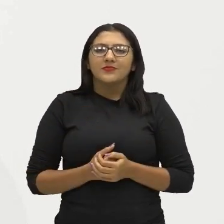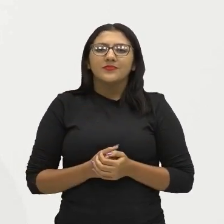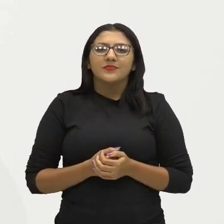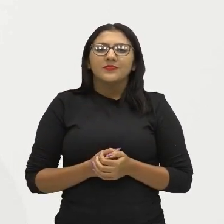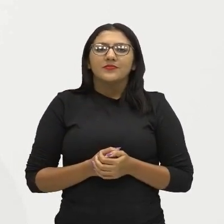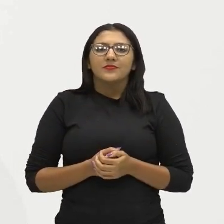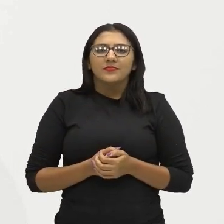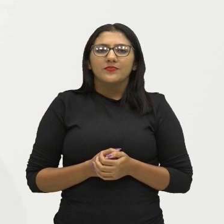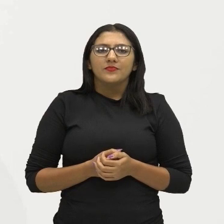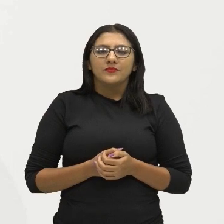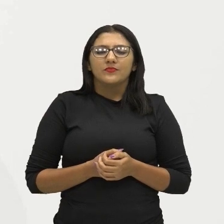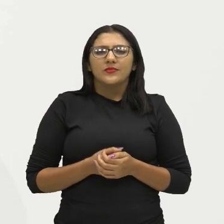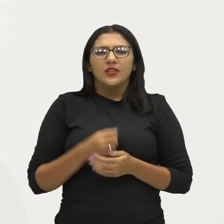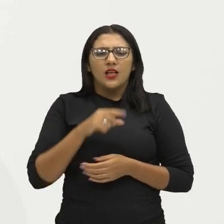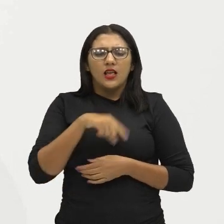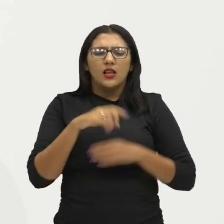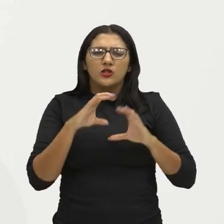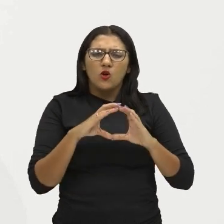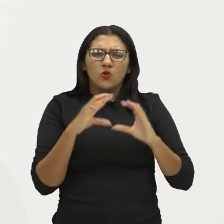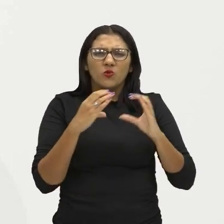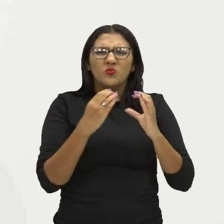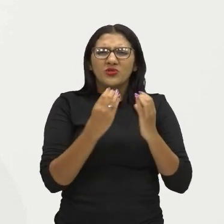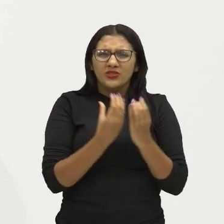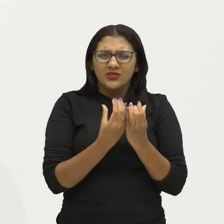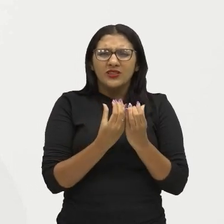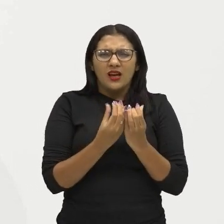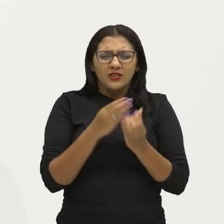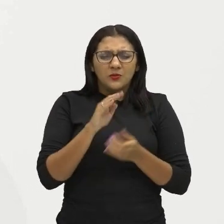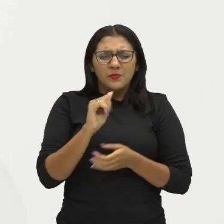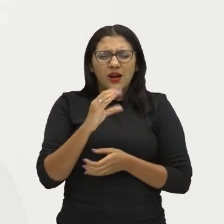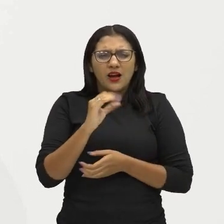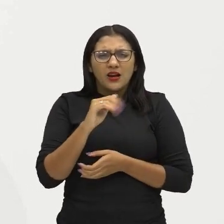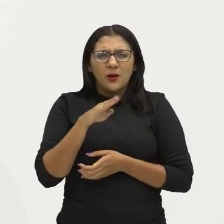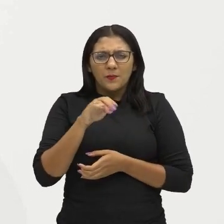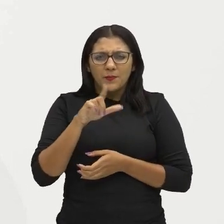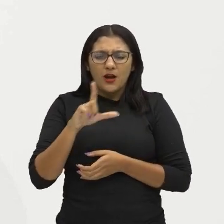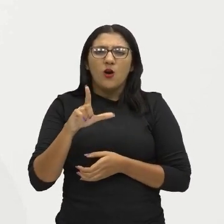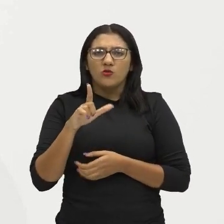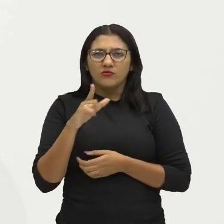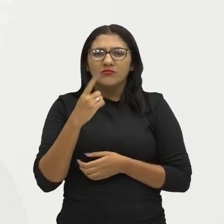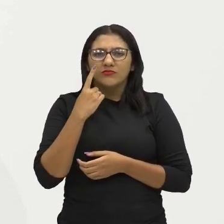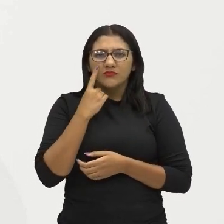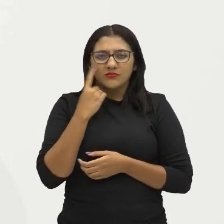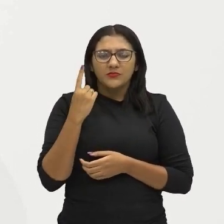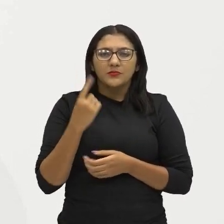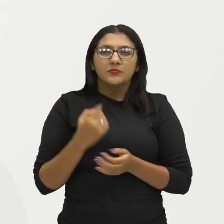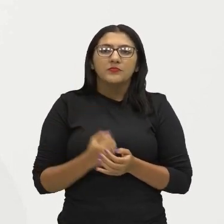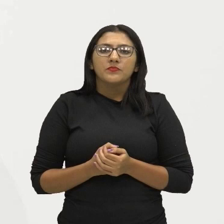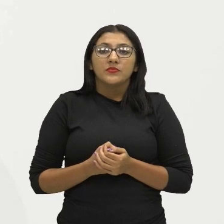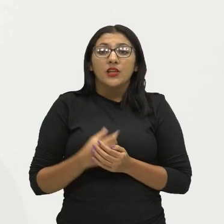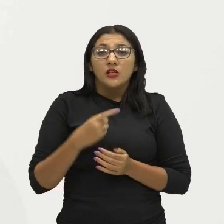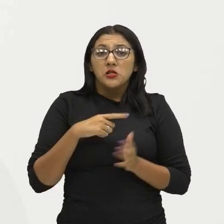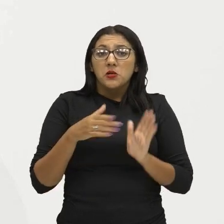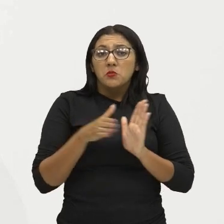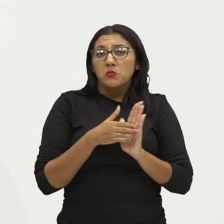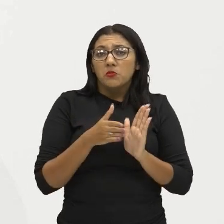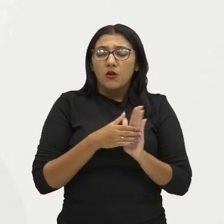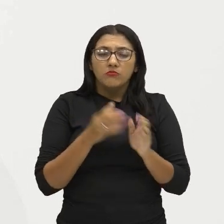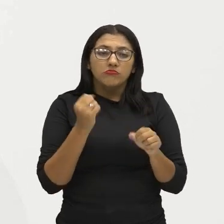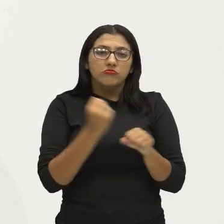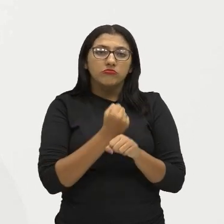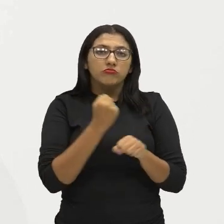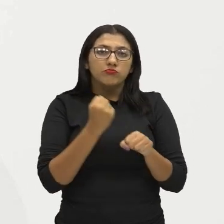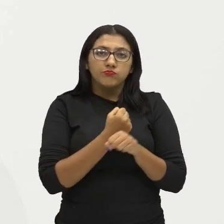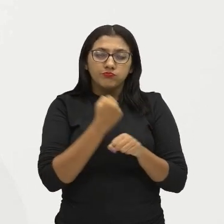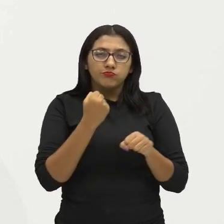matemática. Então, na comunidade de Bacabal, beleza, foi proposto construir um campo